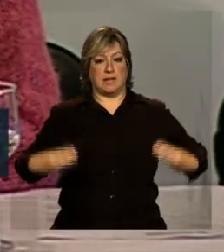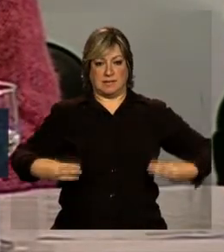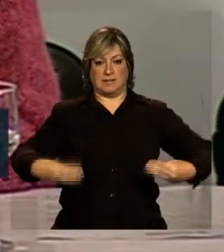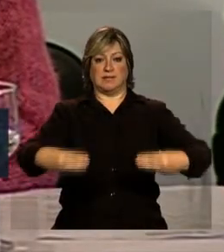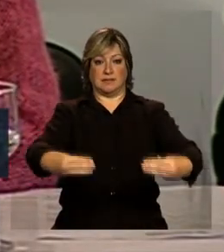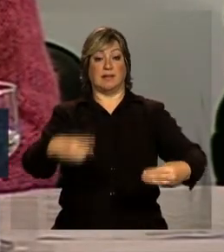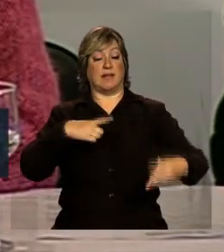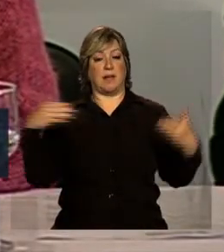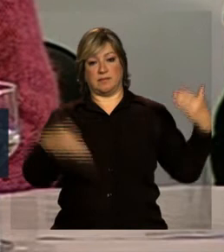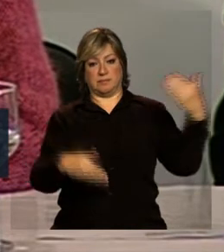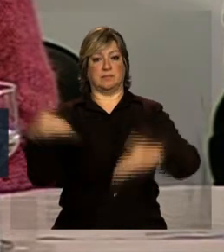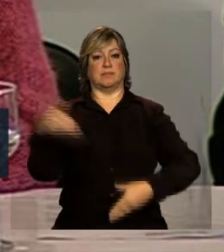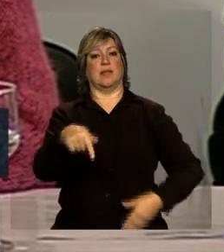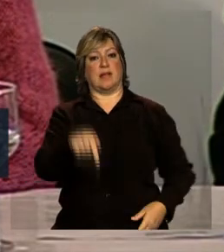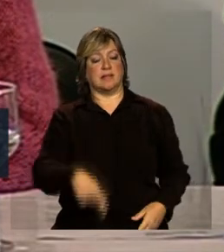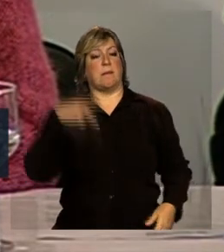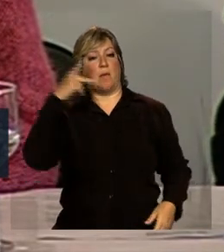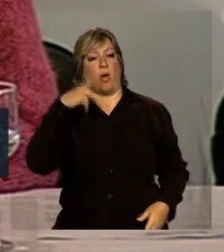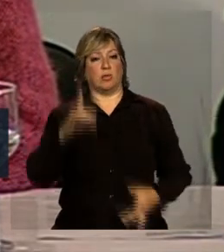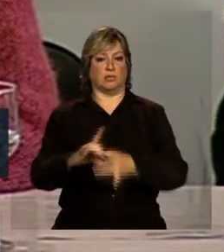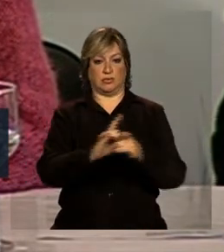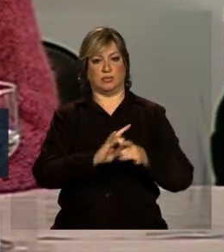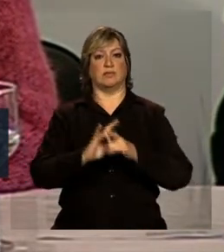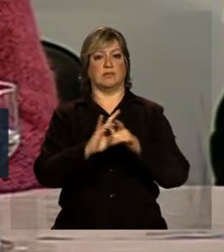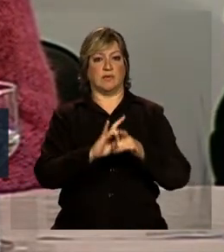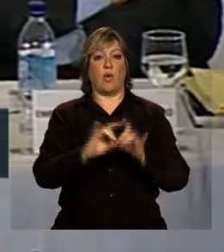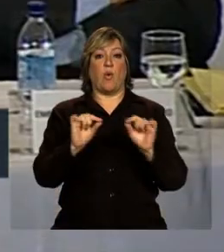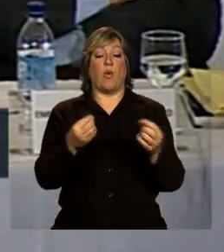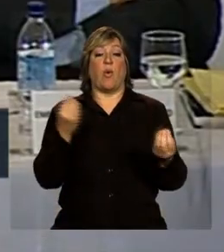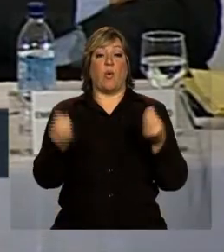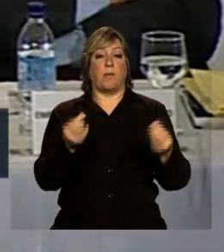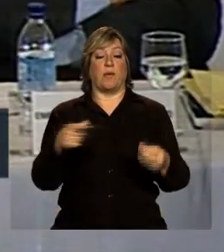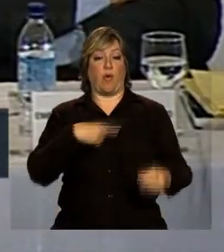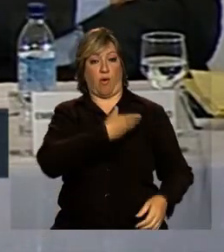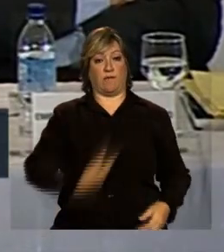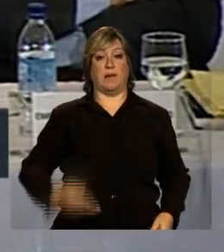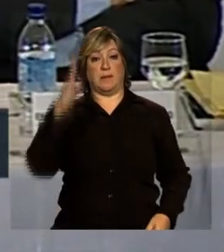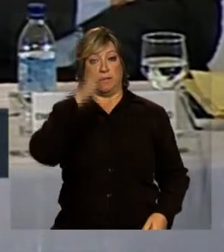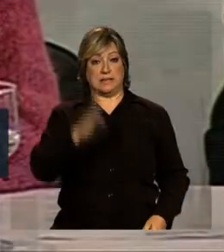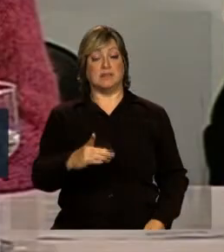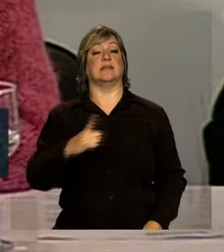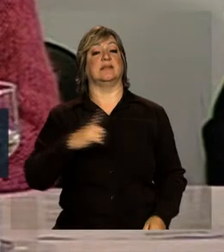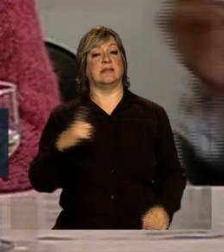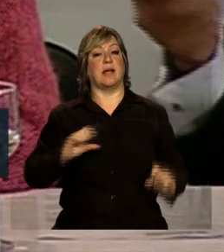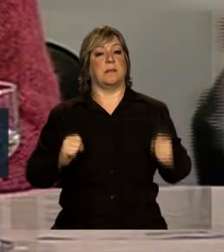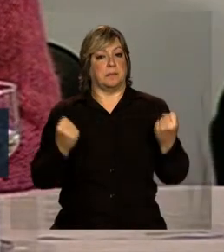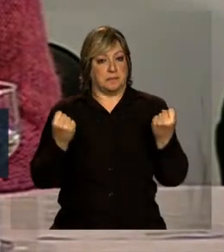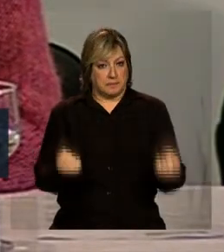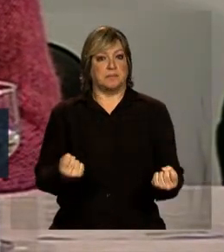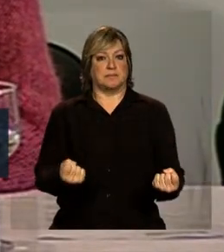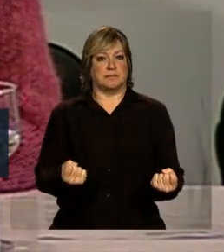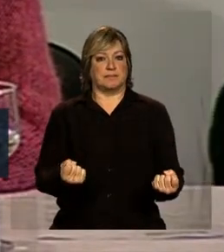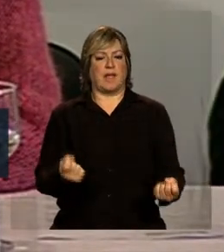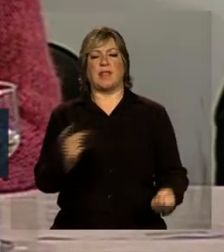estão participando dessa política, o quanto o governo brasileiro está se empenhando, e não